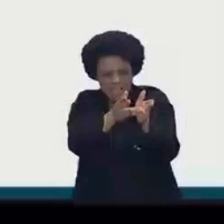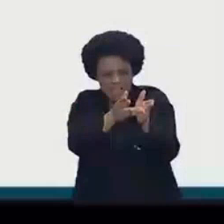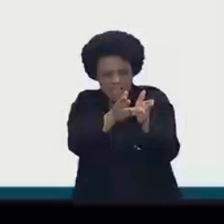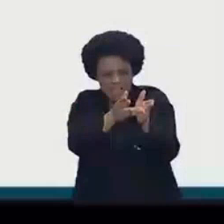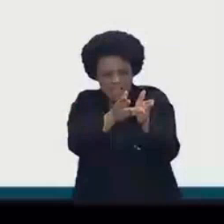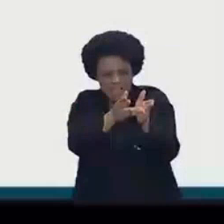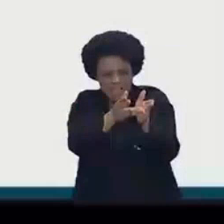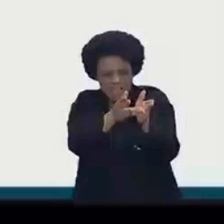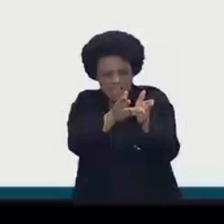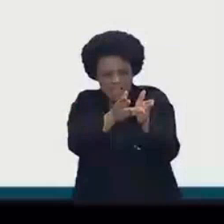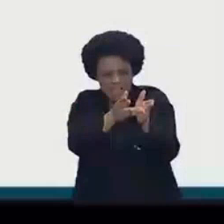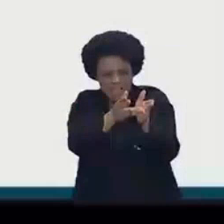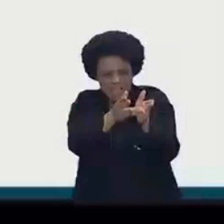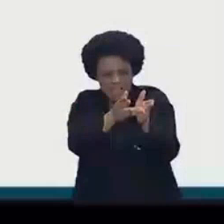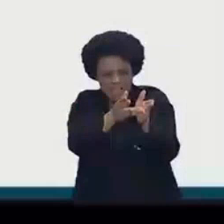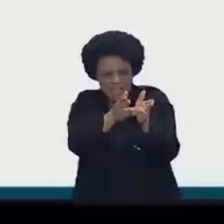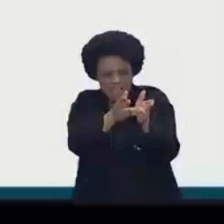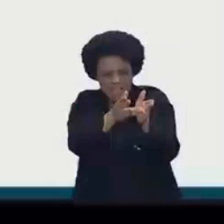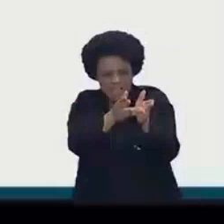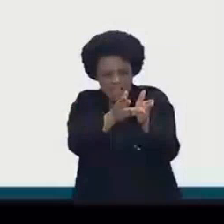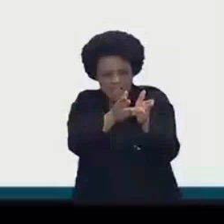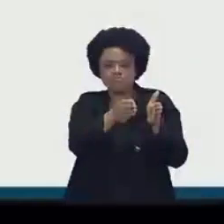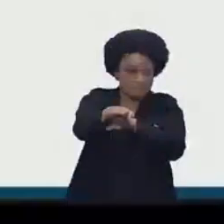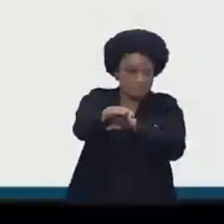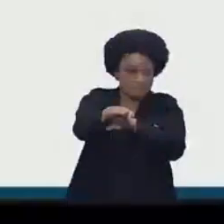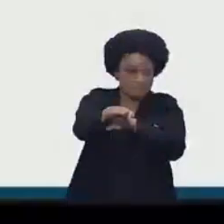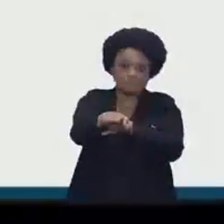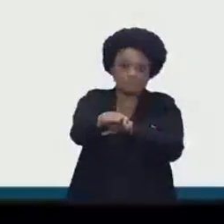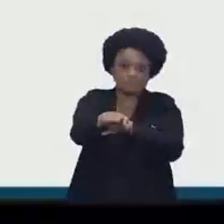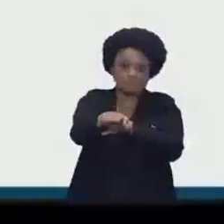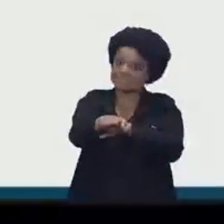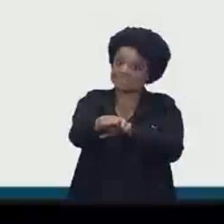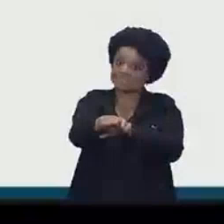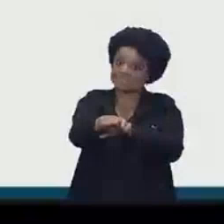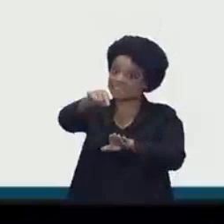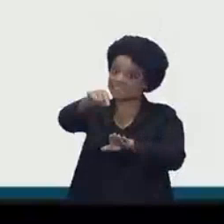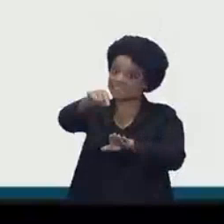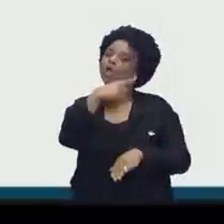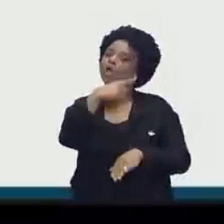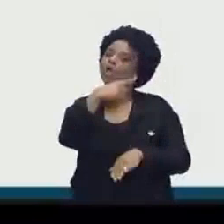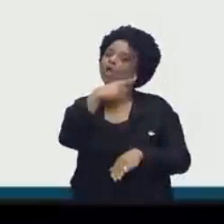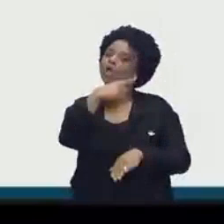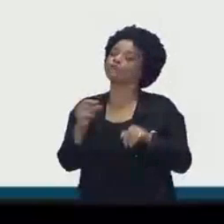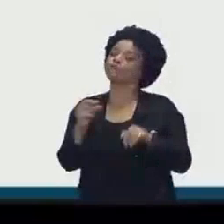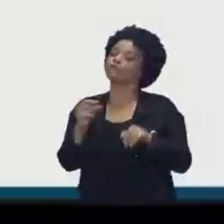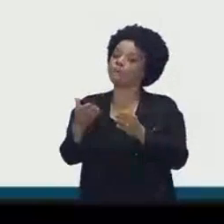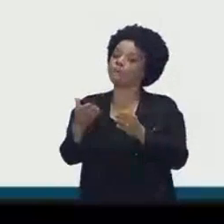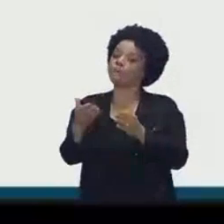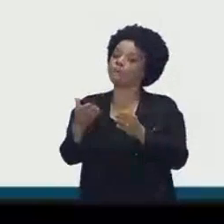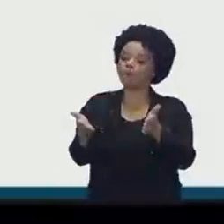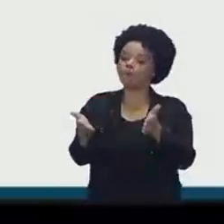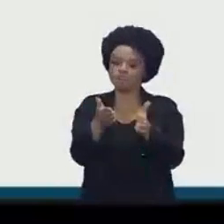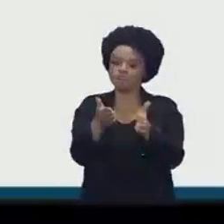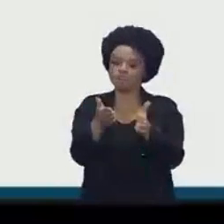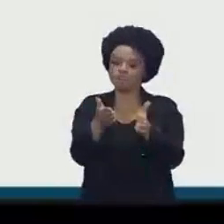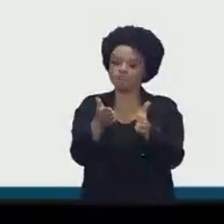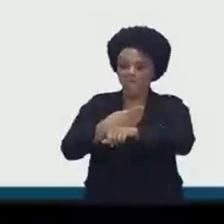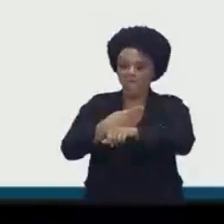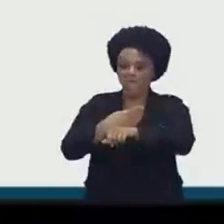acelerado. Então, quando a gente fala de movimento retilíneo uniforme acelerado, nós vamos estar tratando